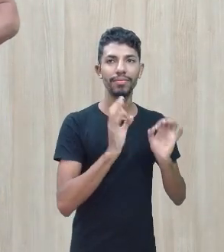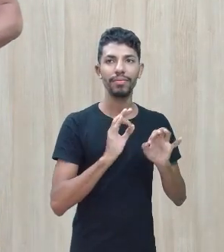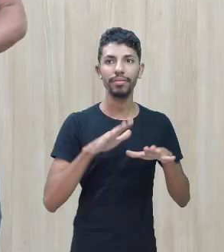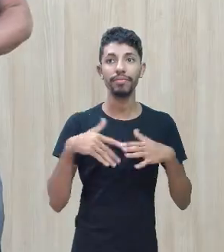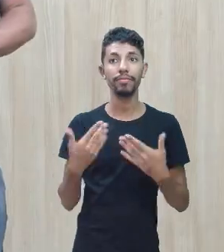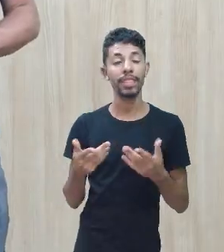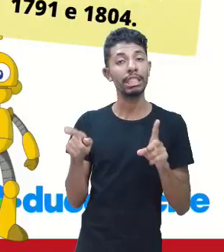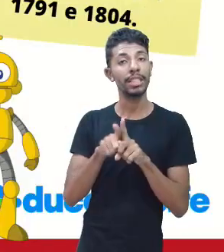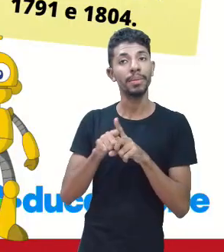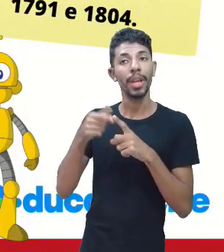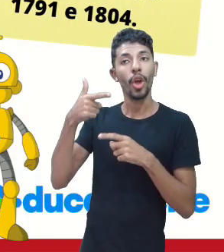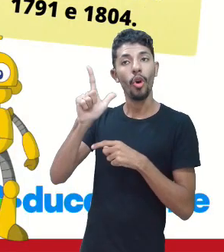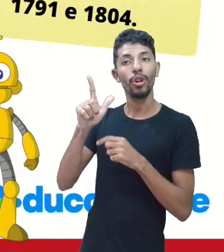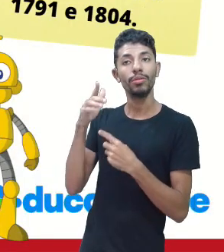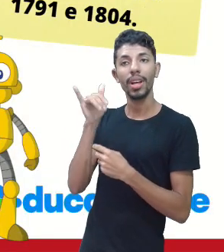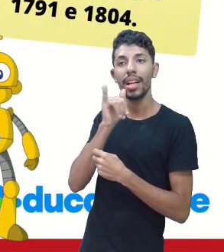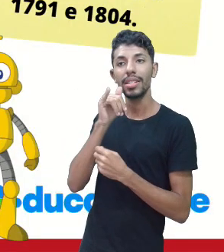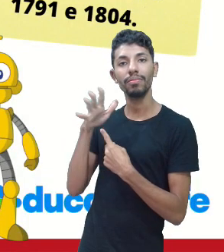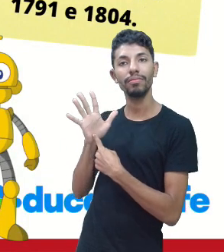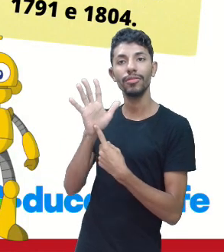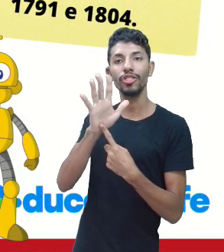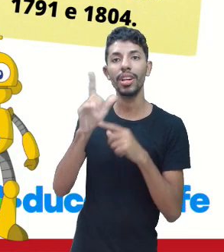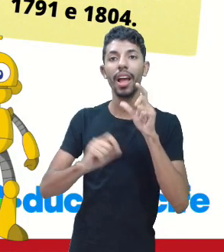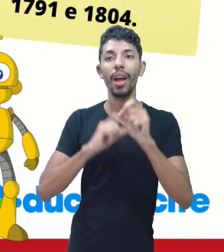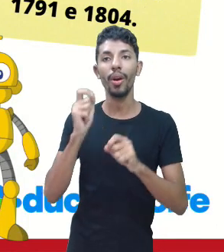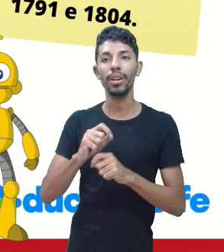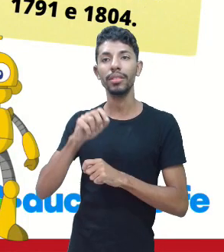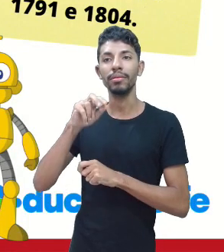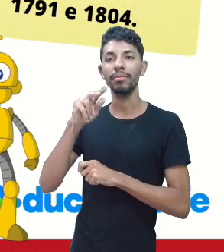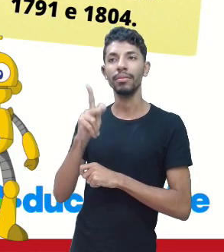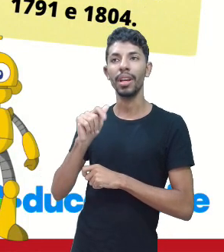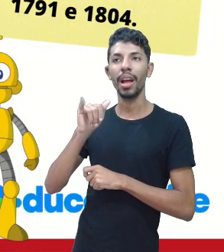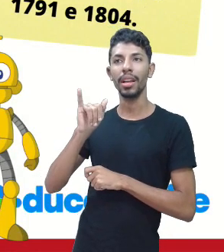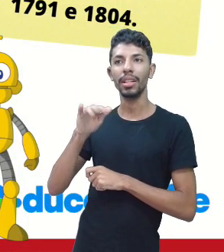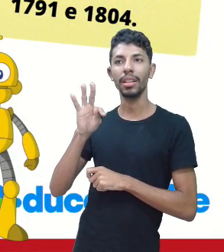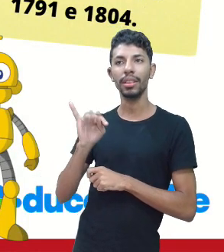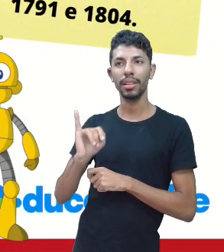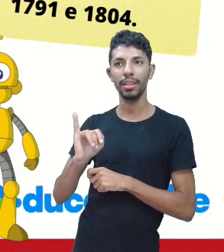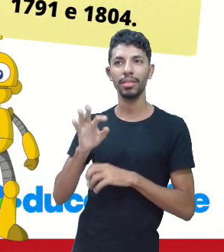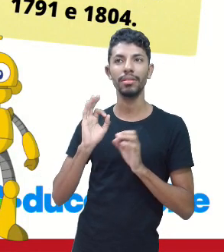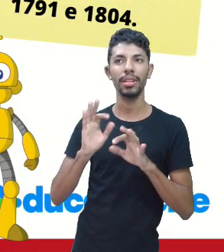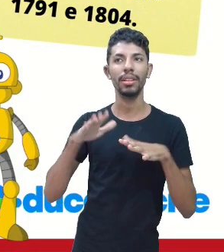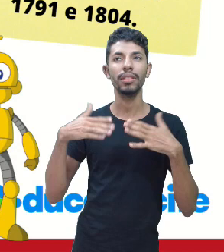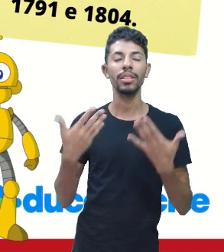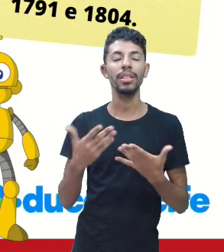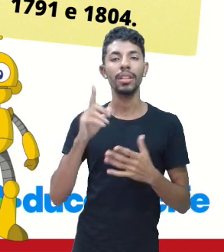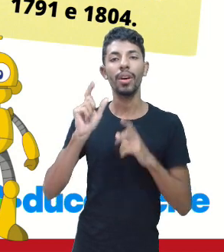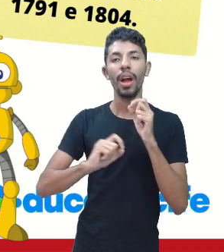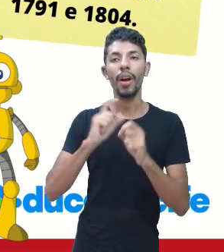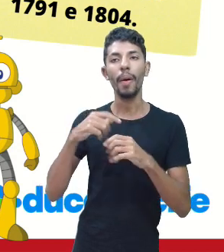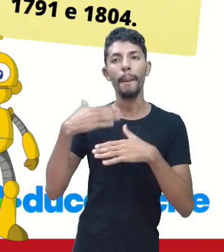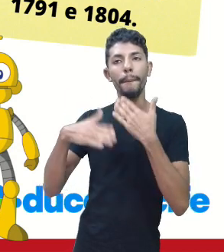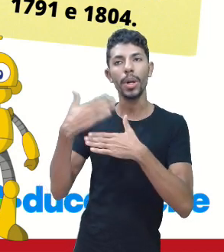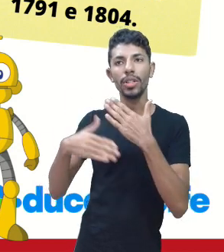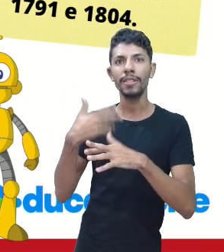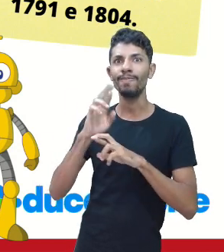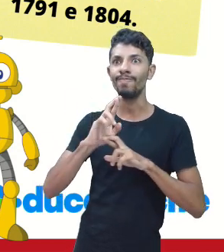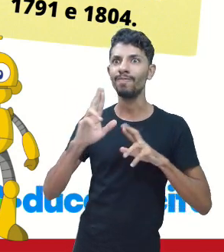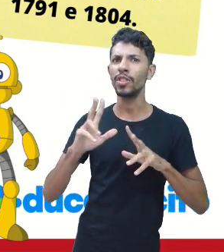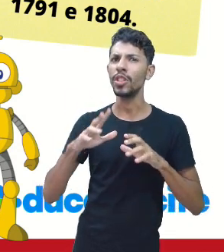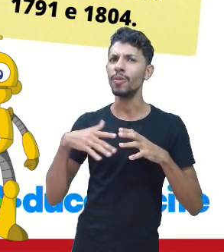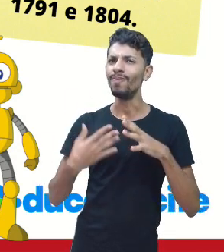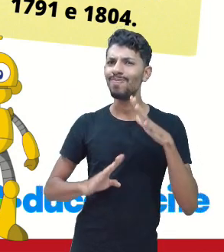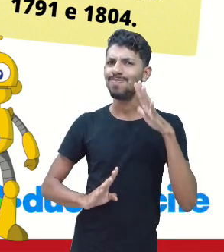do Haiti. O Haiti talvez tenha sido um processo, como alguns poderiam dizer, até radical, eu diria diferente,